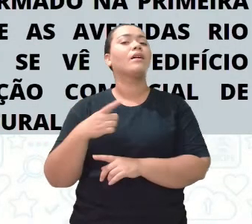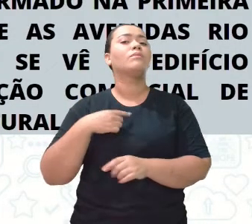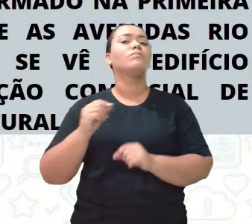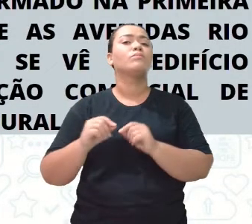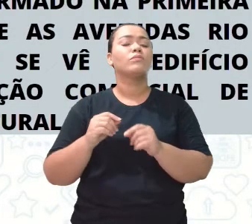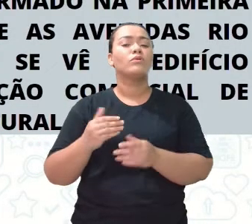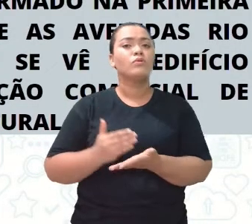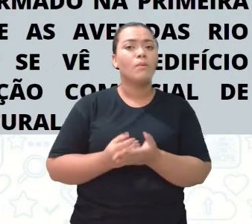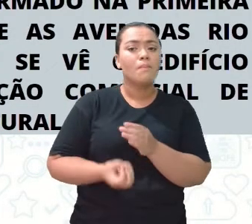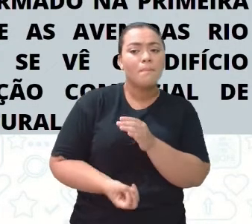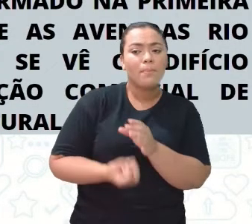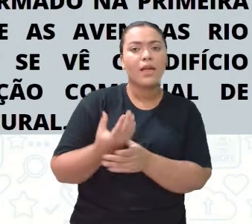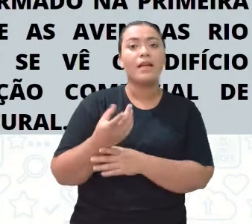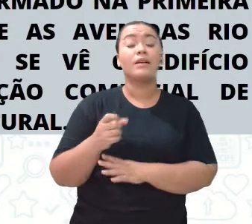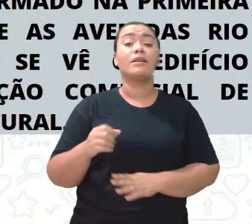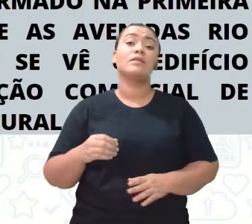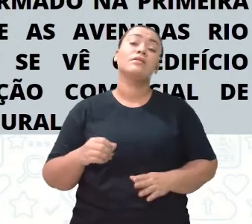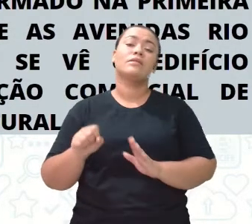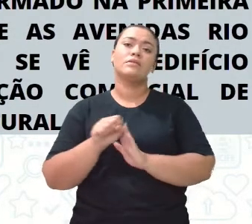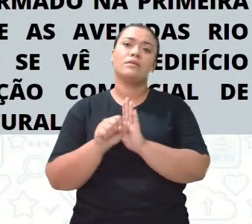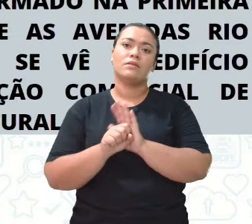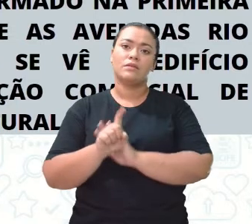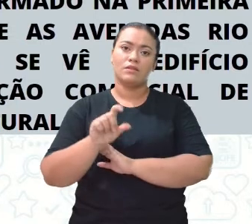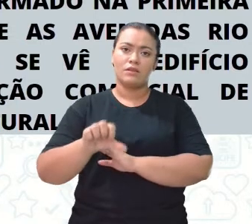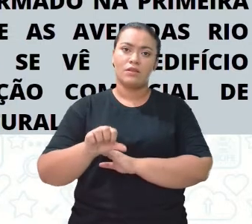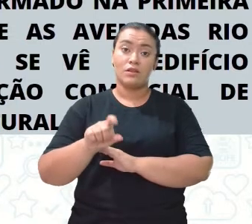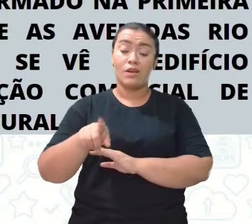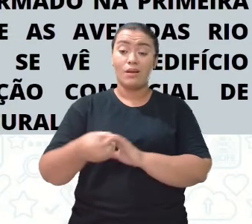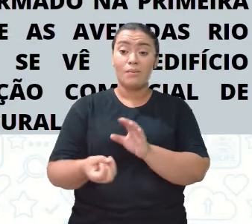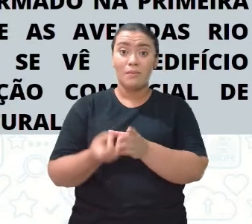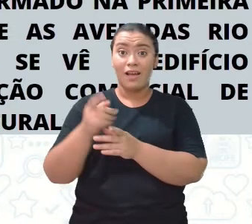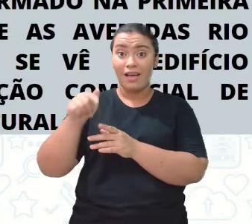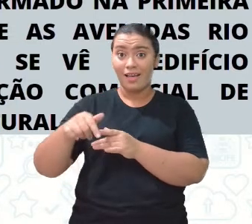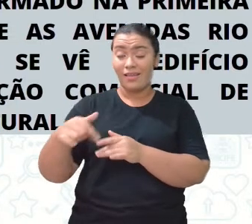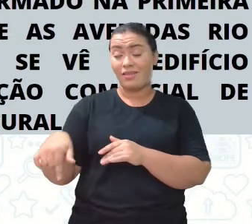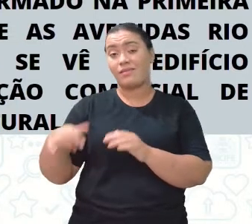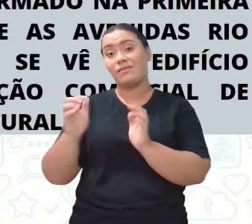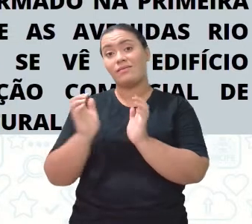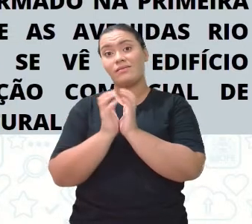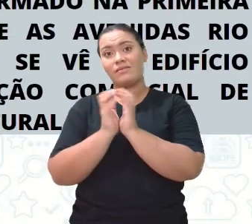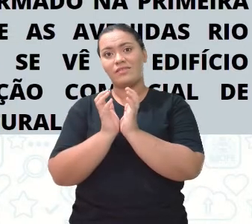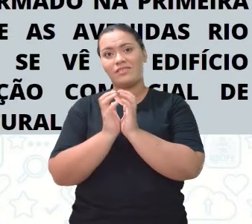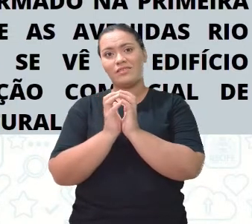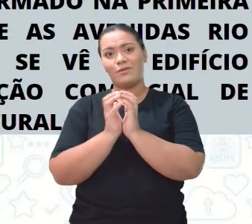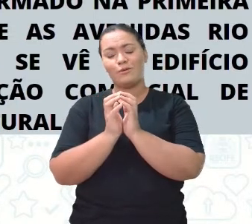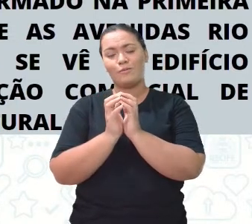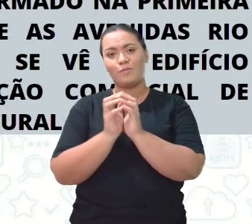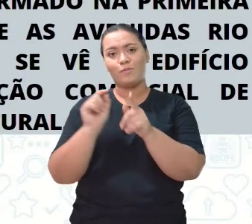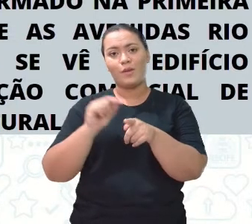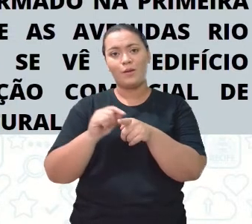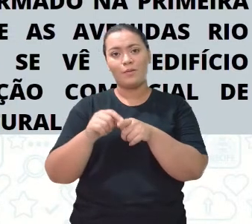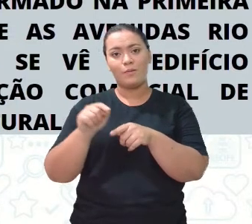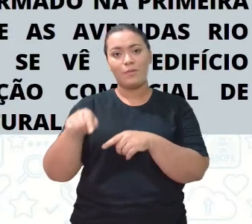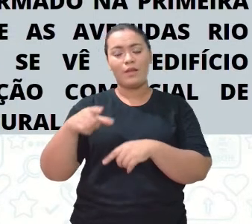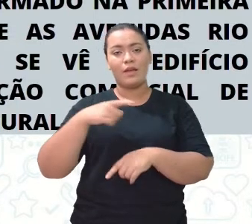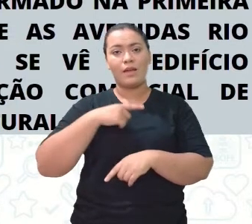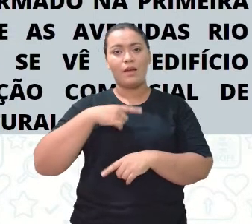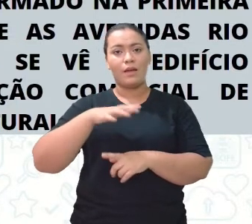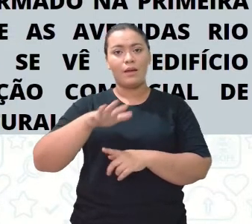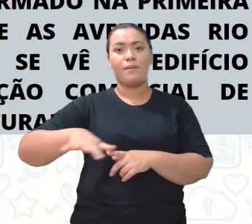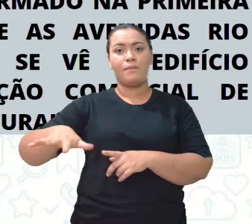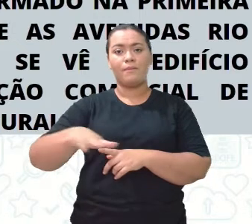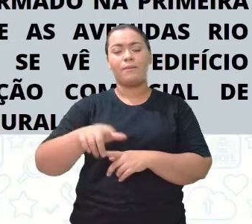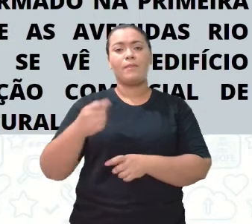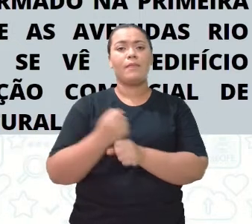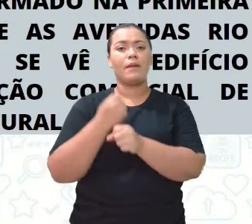pernambucana fez seu ninho no bairro do Recife. Mais exatamente no trecho